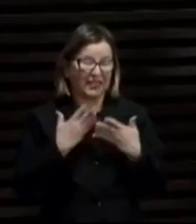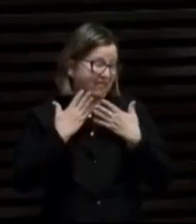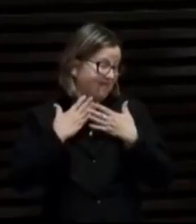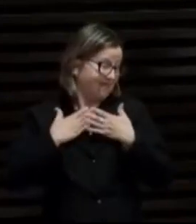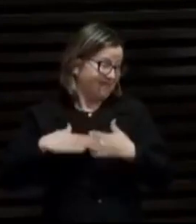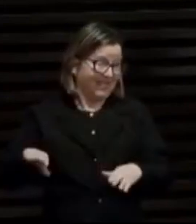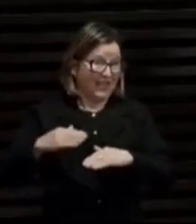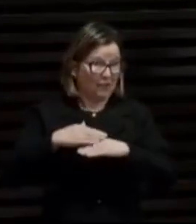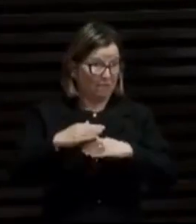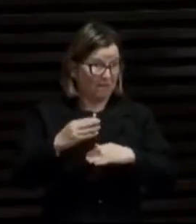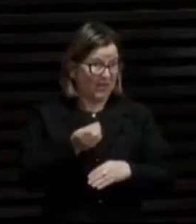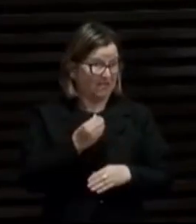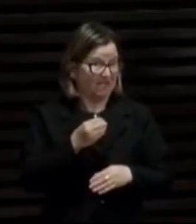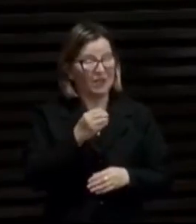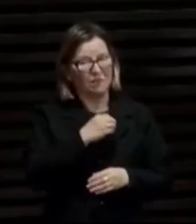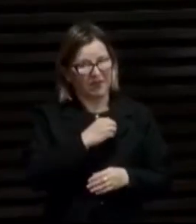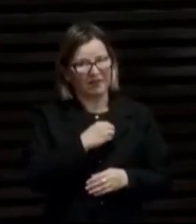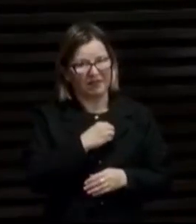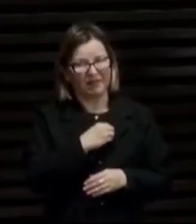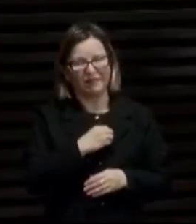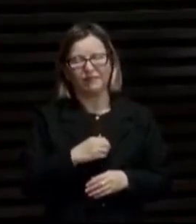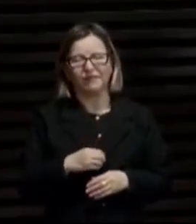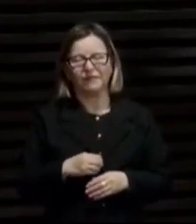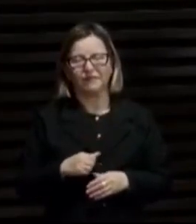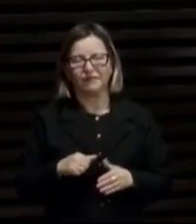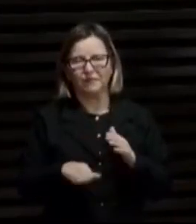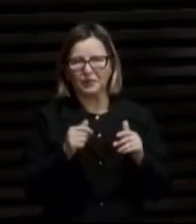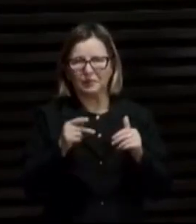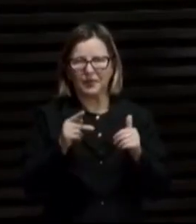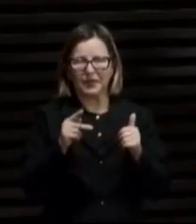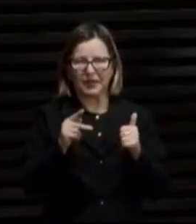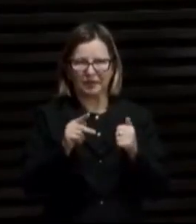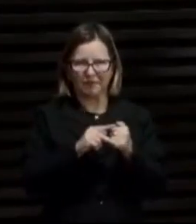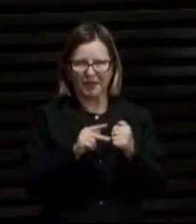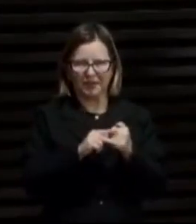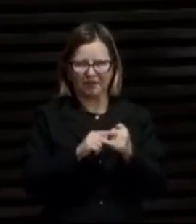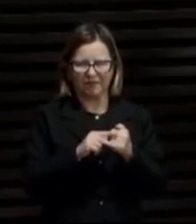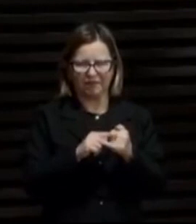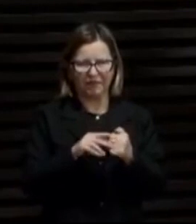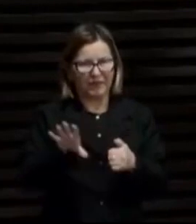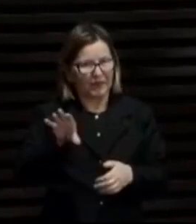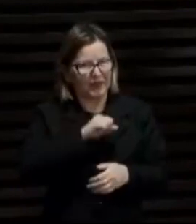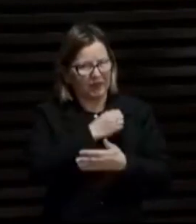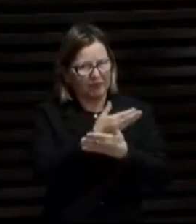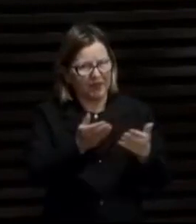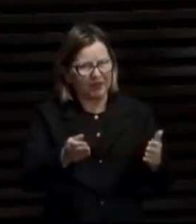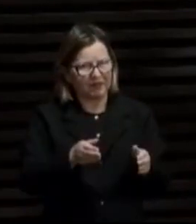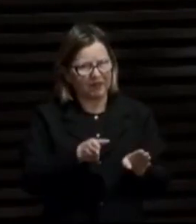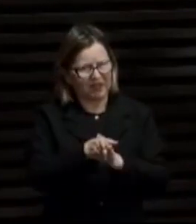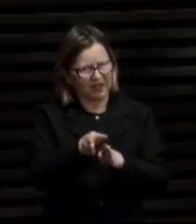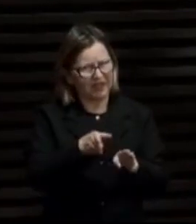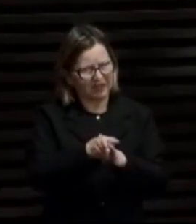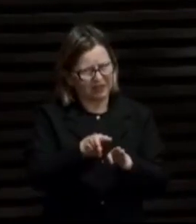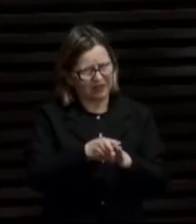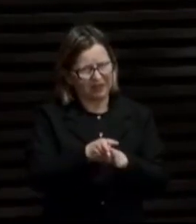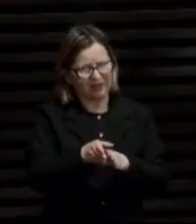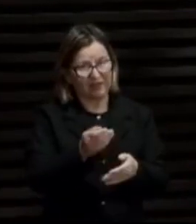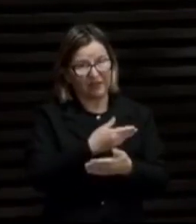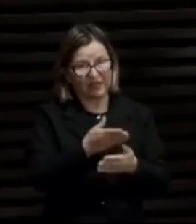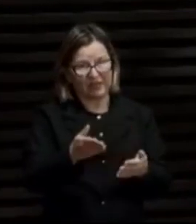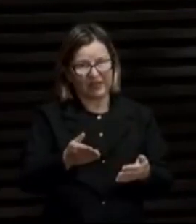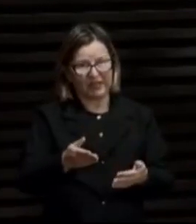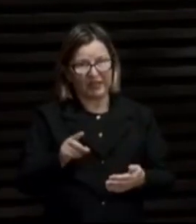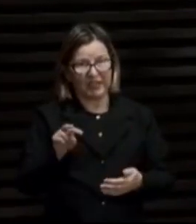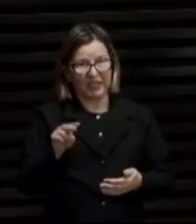ler 1 Pedro 2,11? Amados, exorto-vos, como peregrinos e forasteiros que